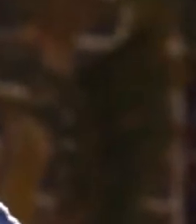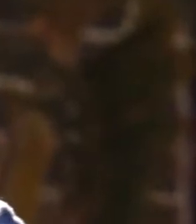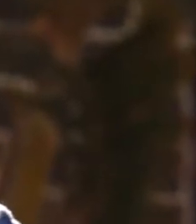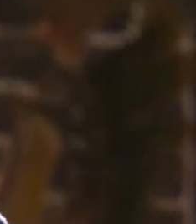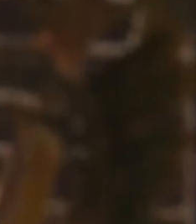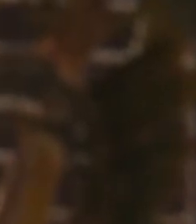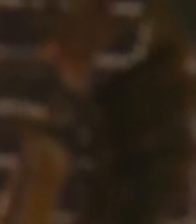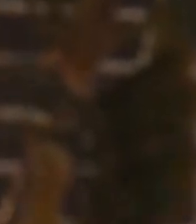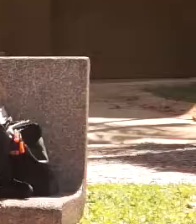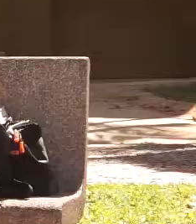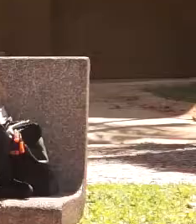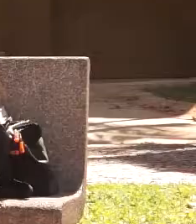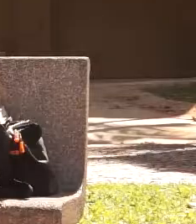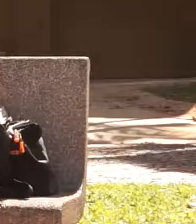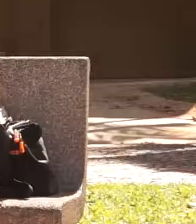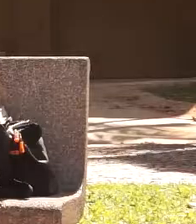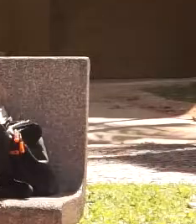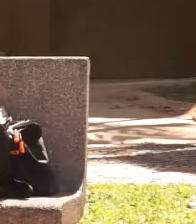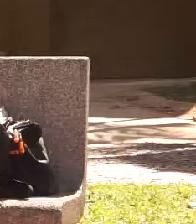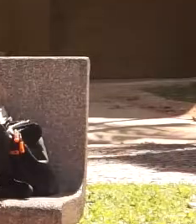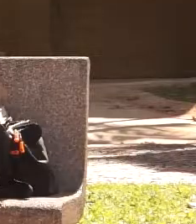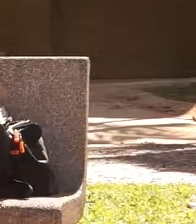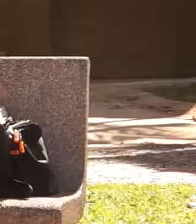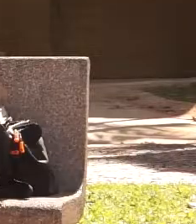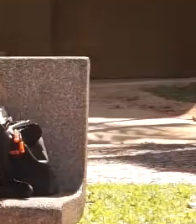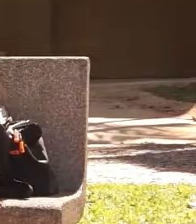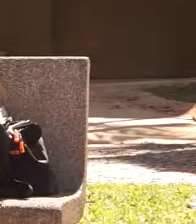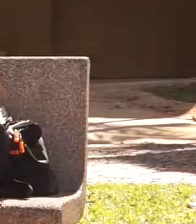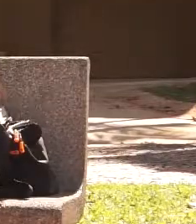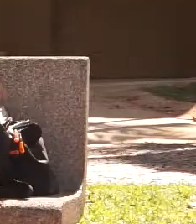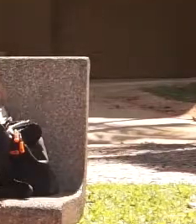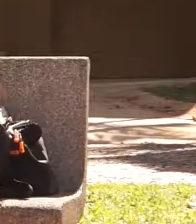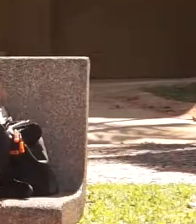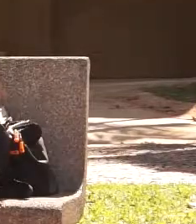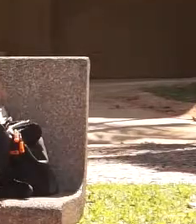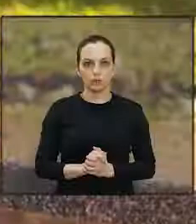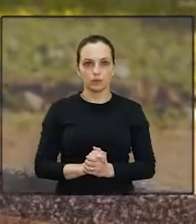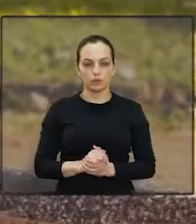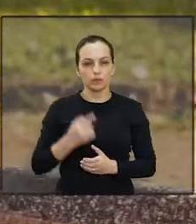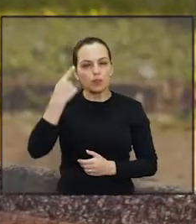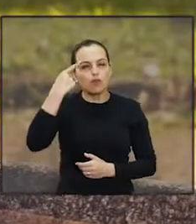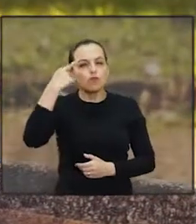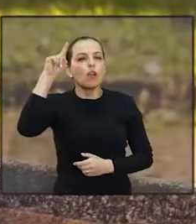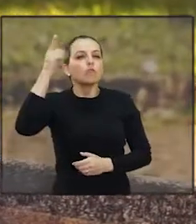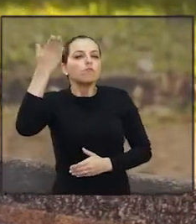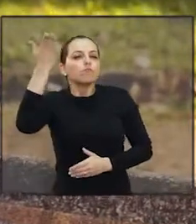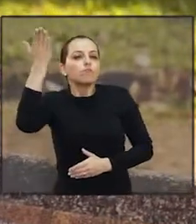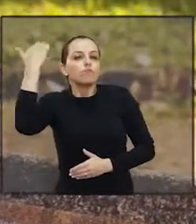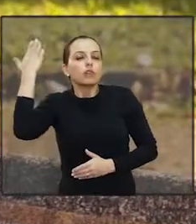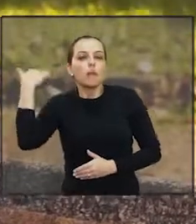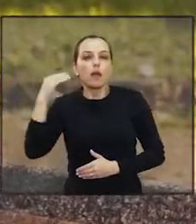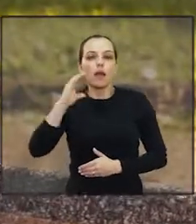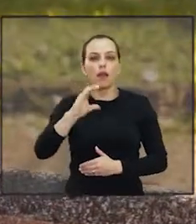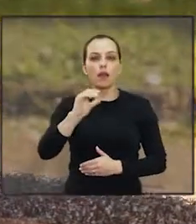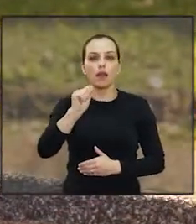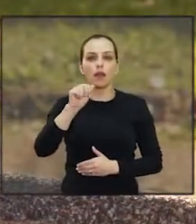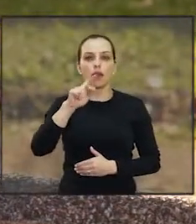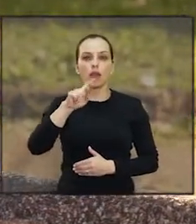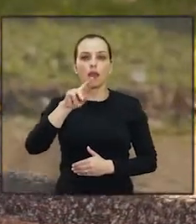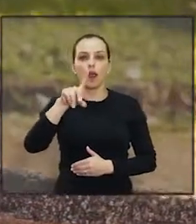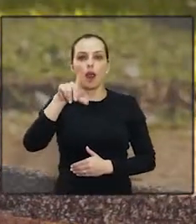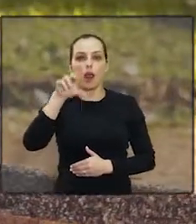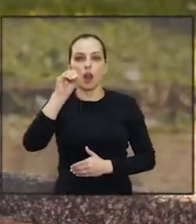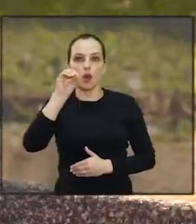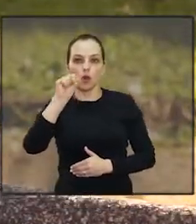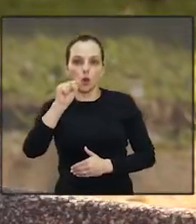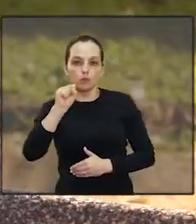meu zeito acabado, então me benzo com as minhas mãos. Um dia, eu estou em